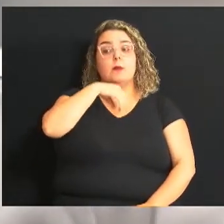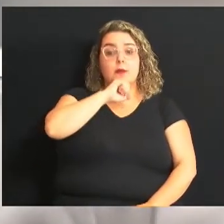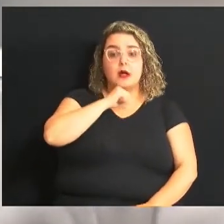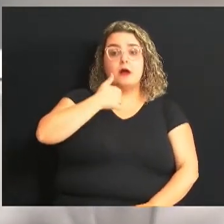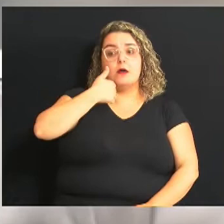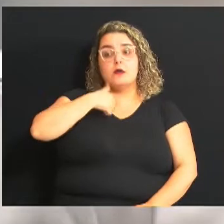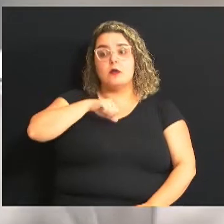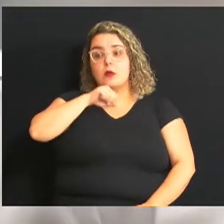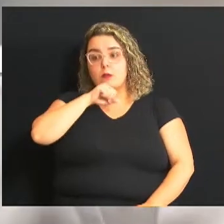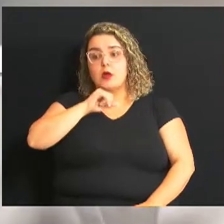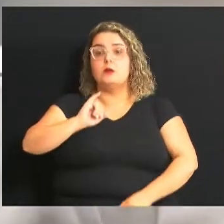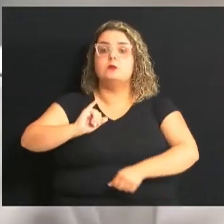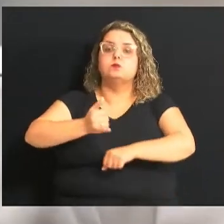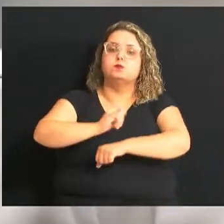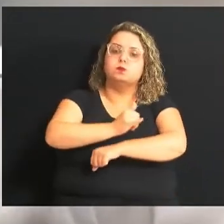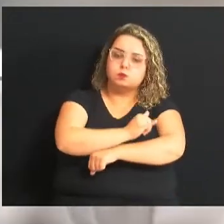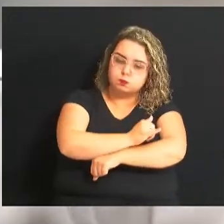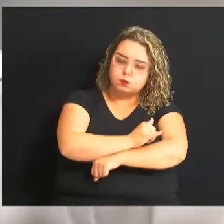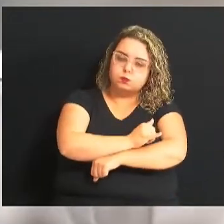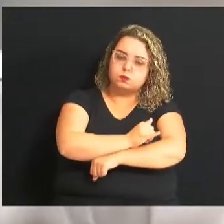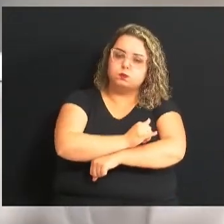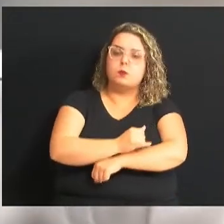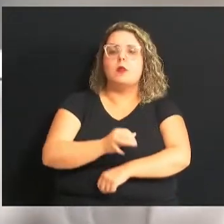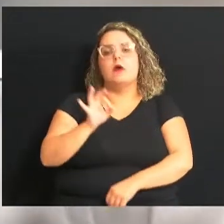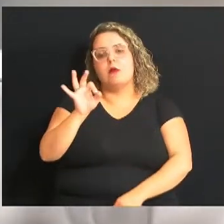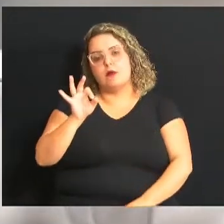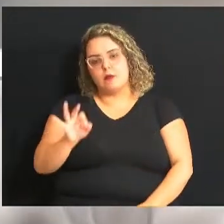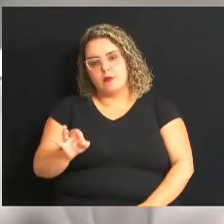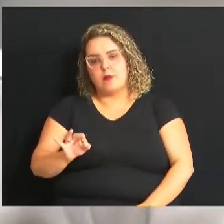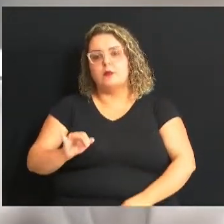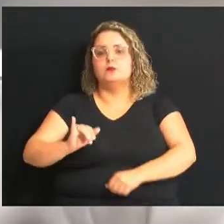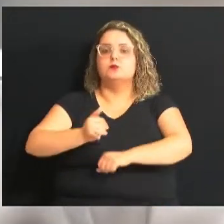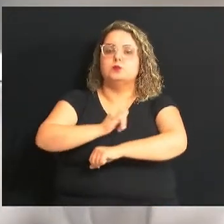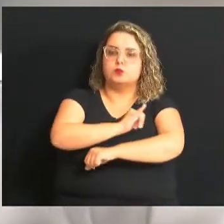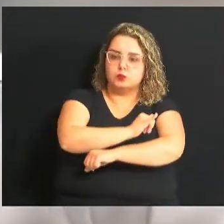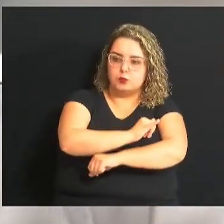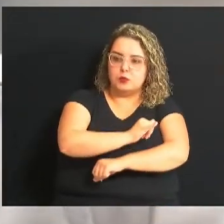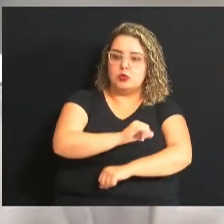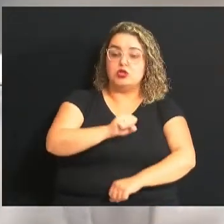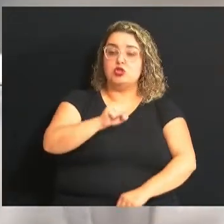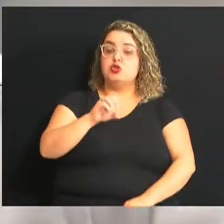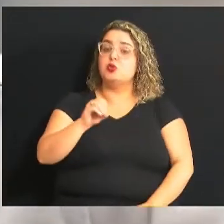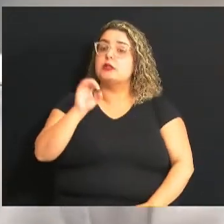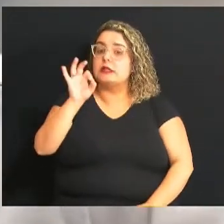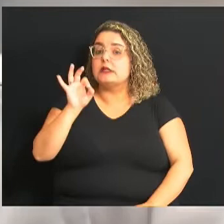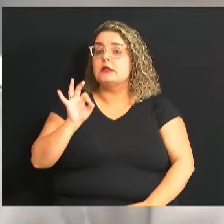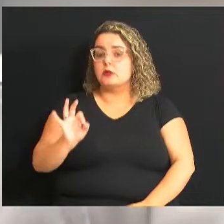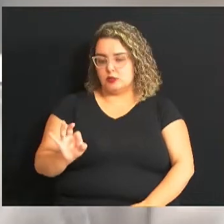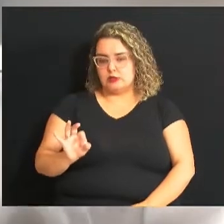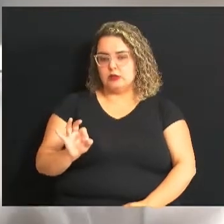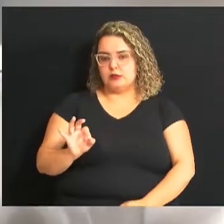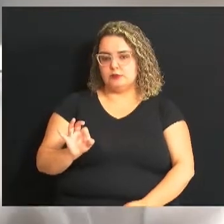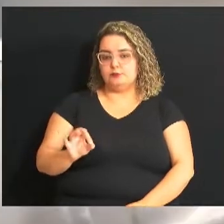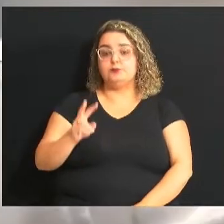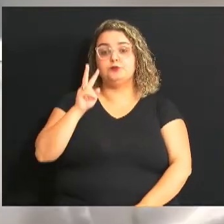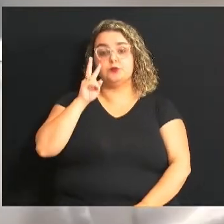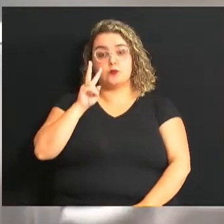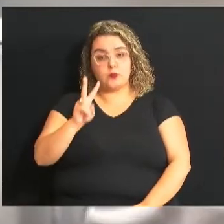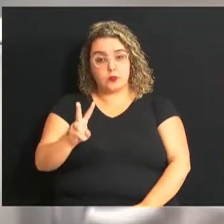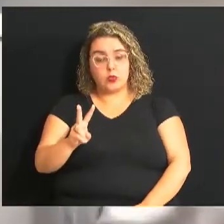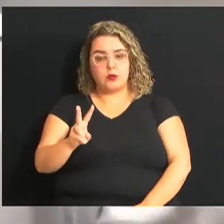são obesos, a chance dessa criança ser obesa já é em torno de 80%. Então, a gente vê um